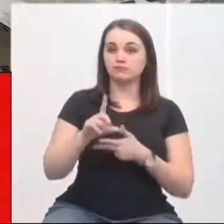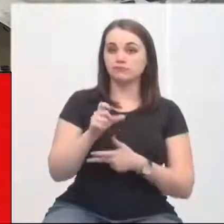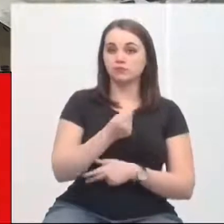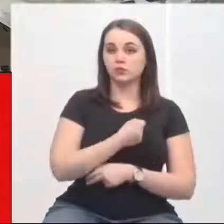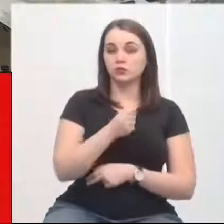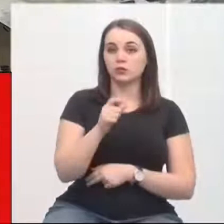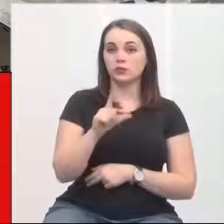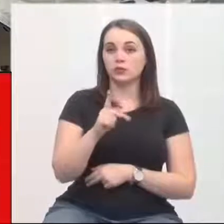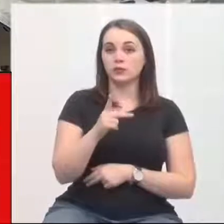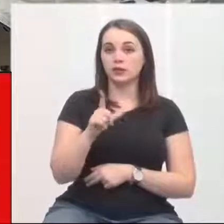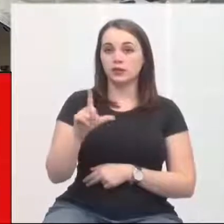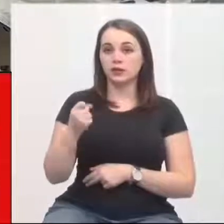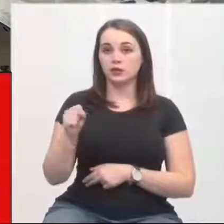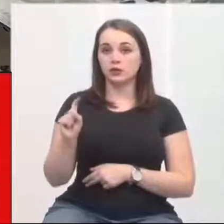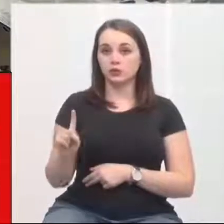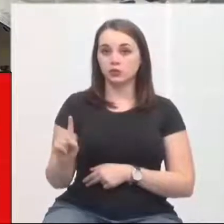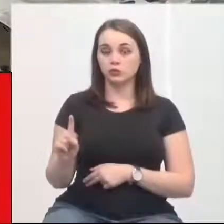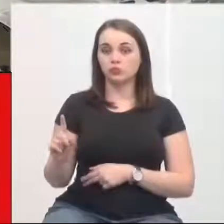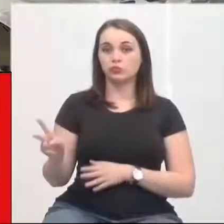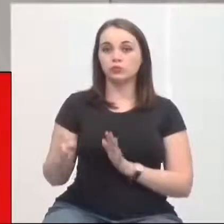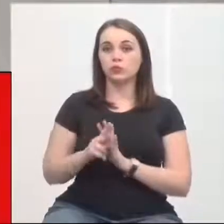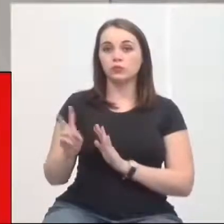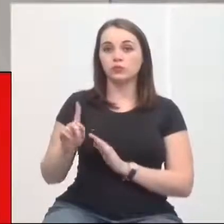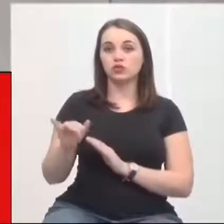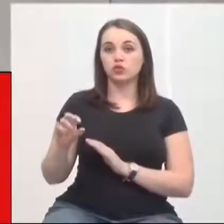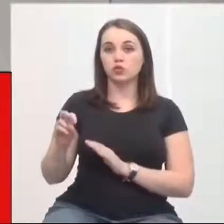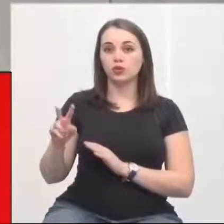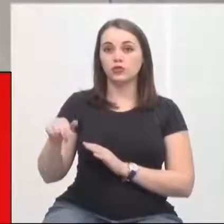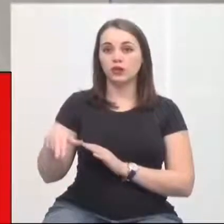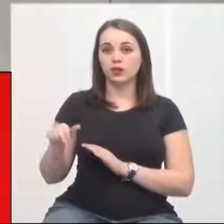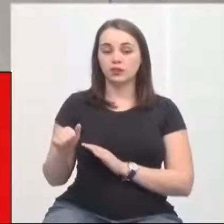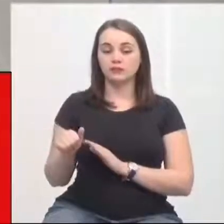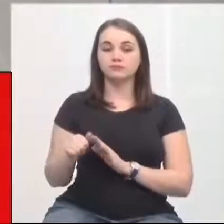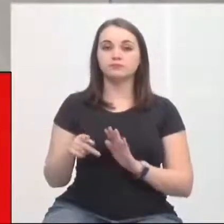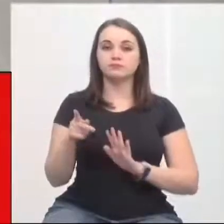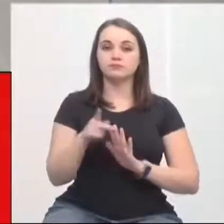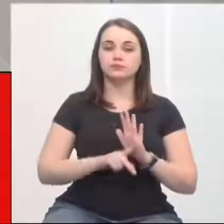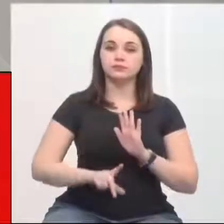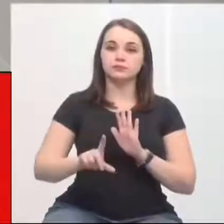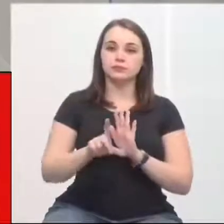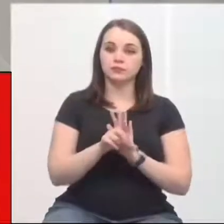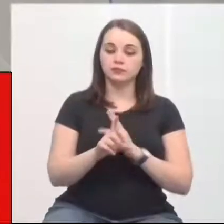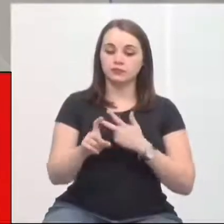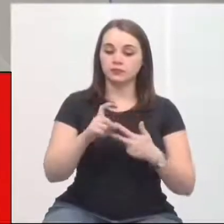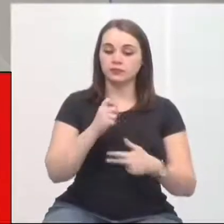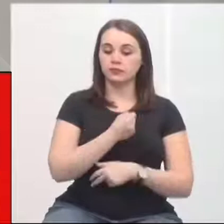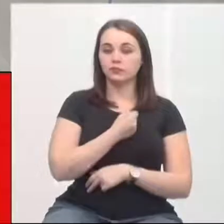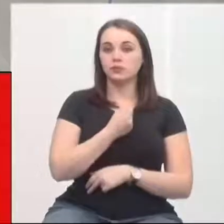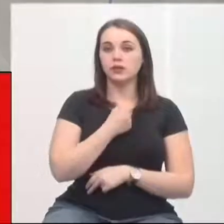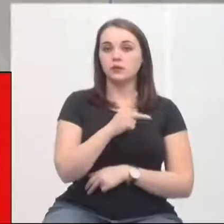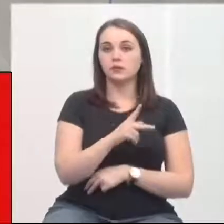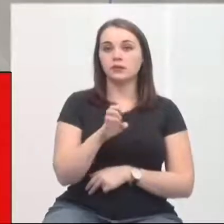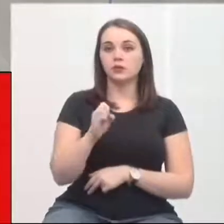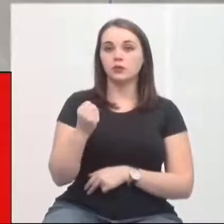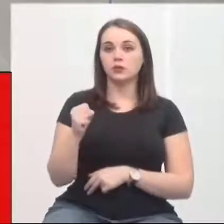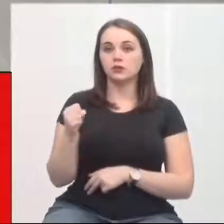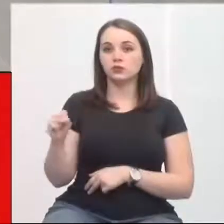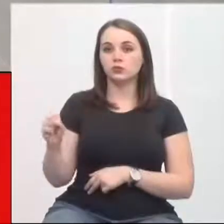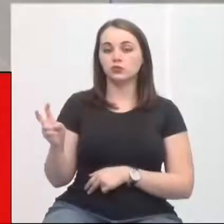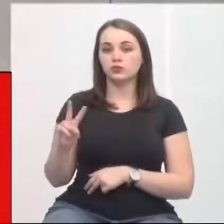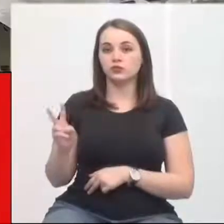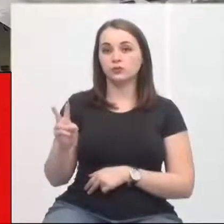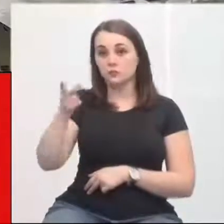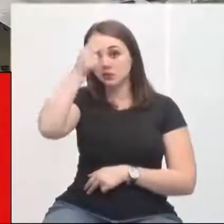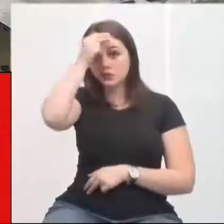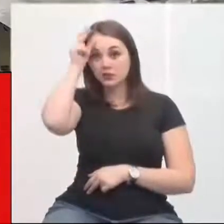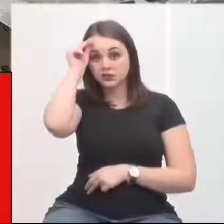PL 81/2021, de autoria da vereadora Giovana Mondardo. Projeto de lei do Poder Executivo PL 88/2021, de autoria do